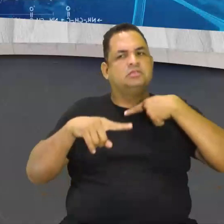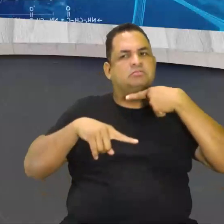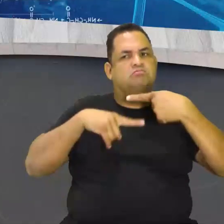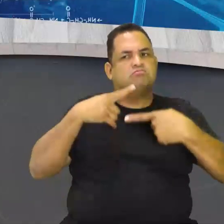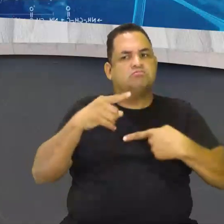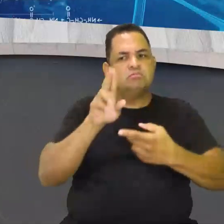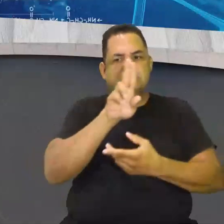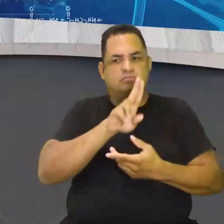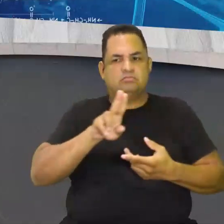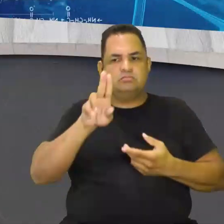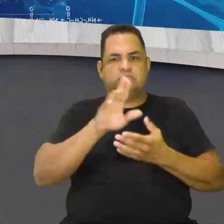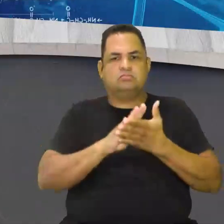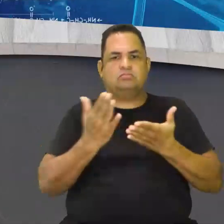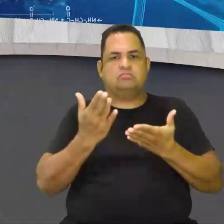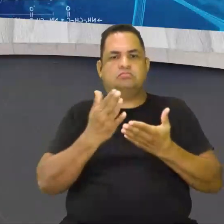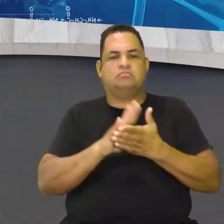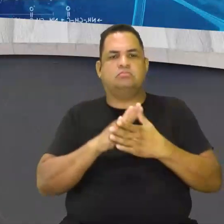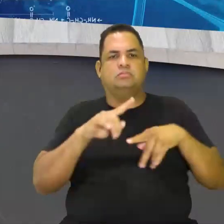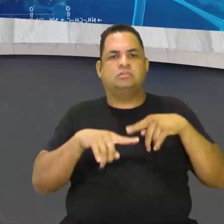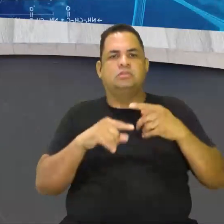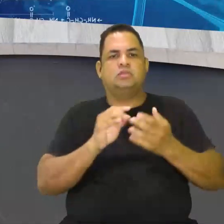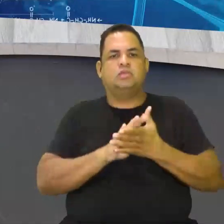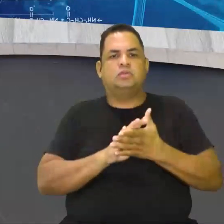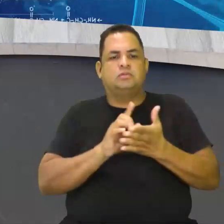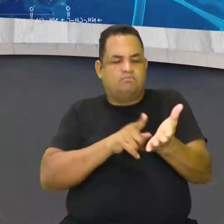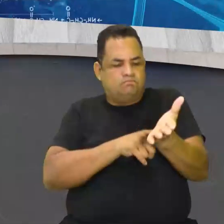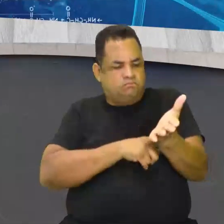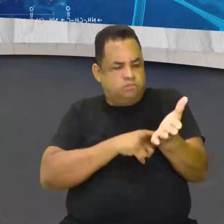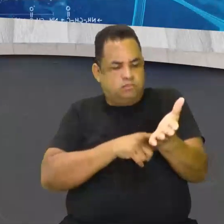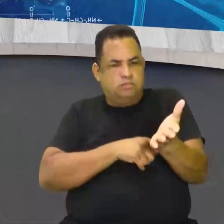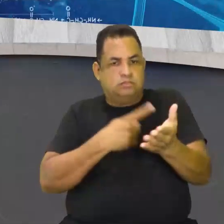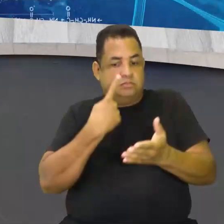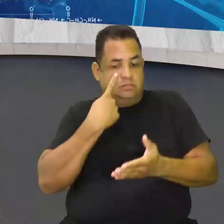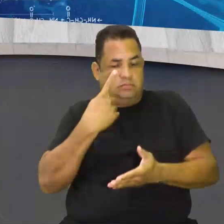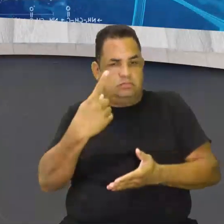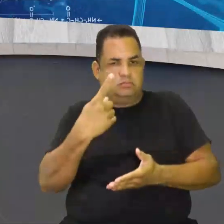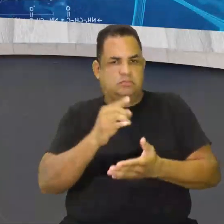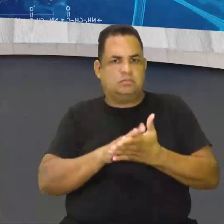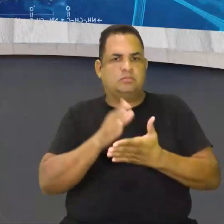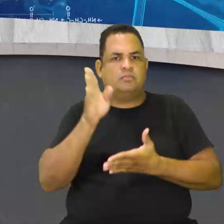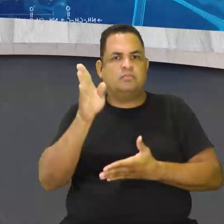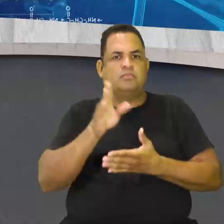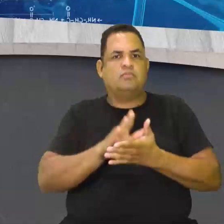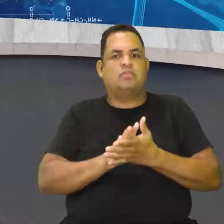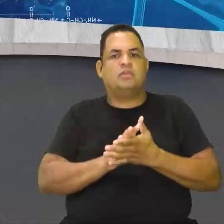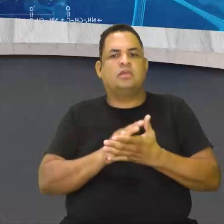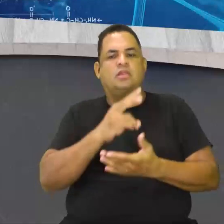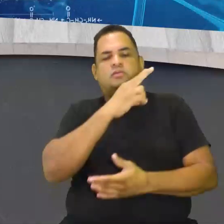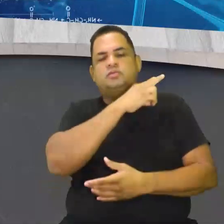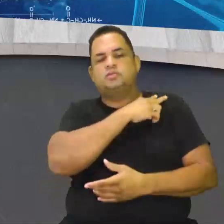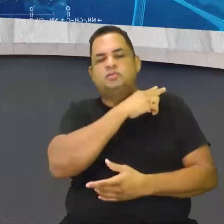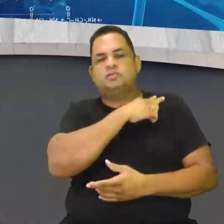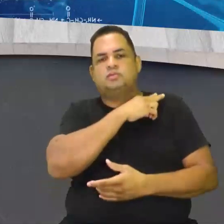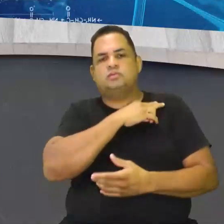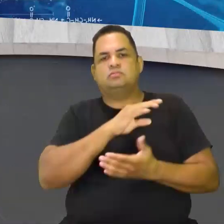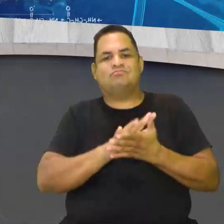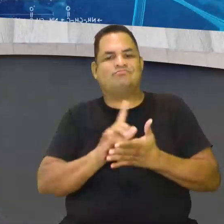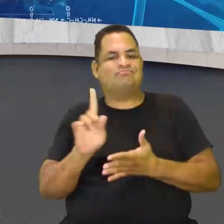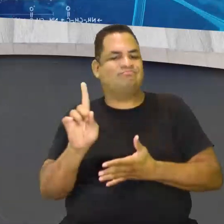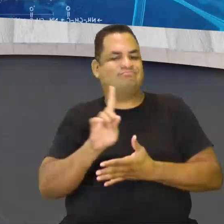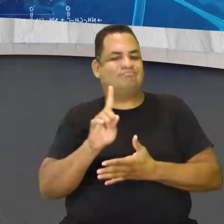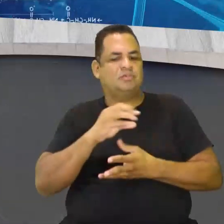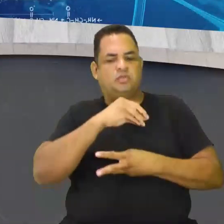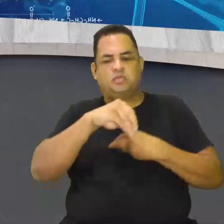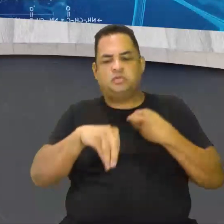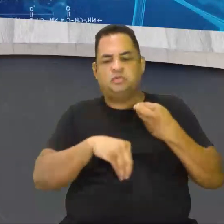passando para vocês nessa aula, agora você sabe que o sangue, e vocês vão ver também lá no nosso segundo ano, o sangue ele não é